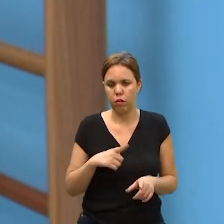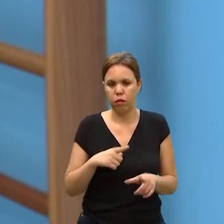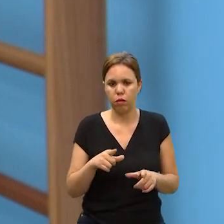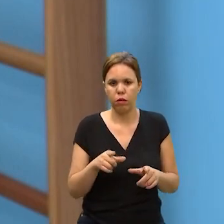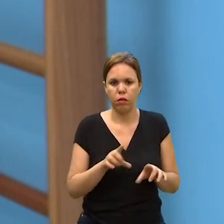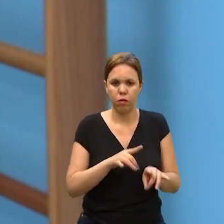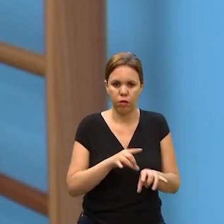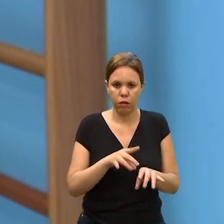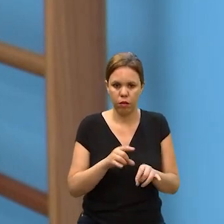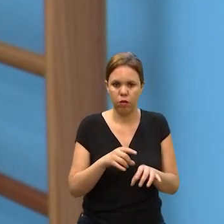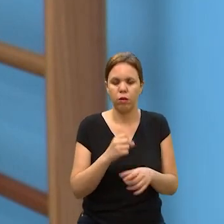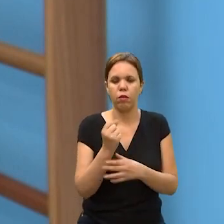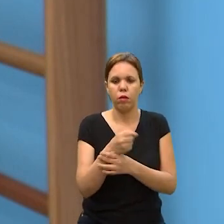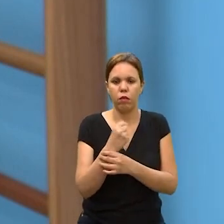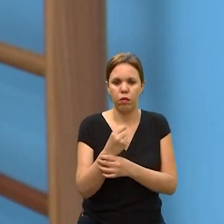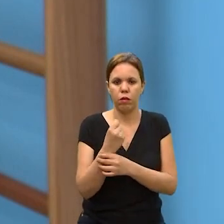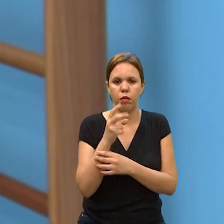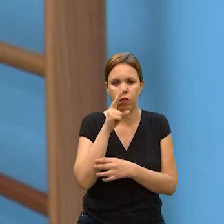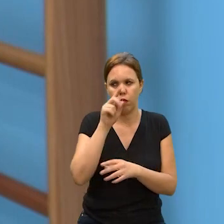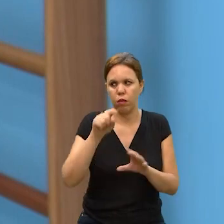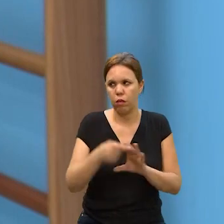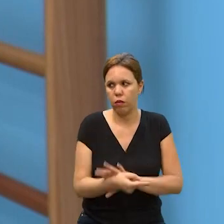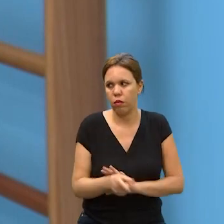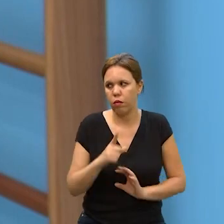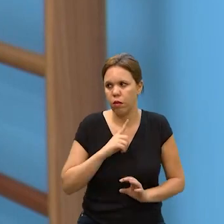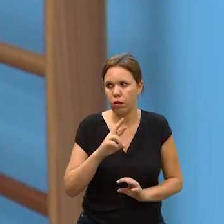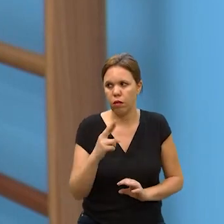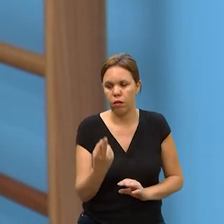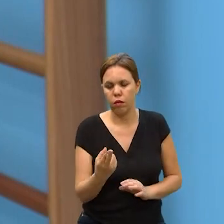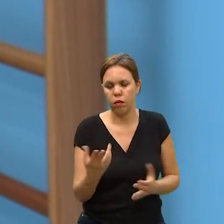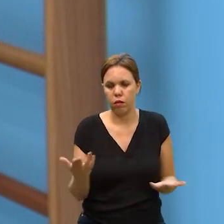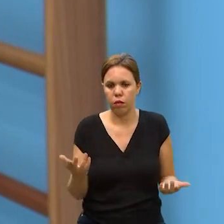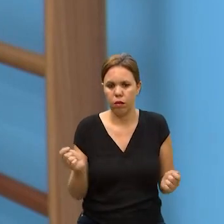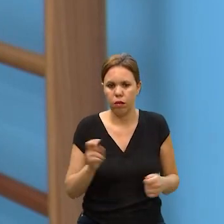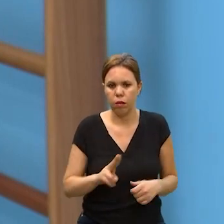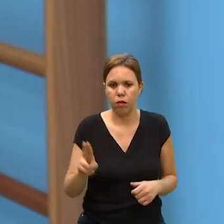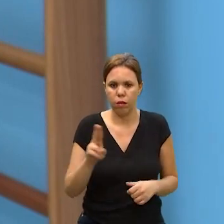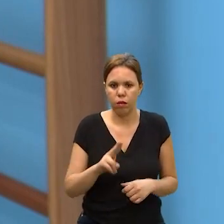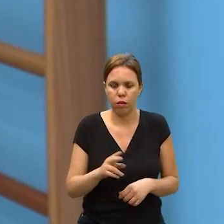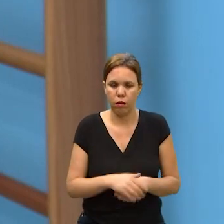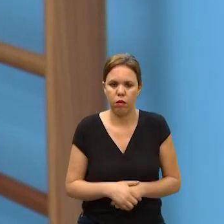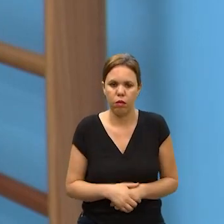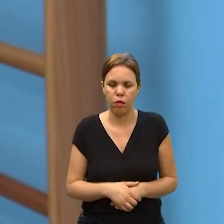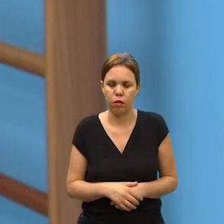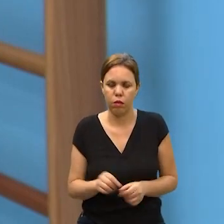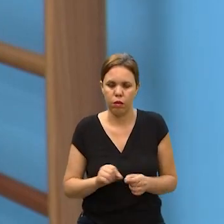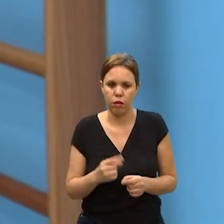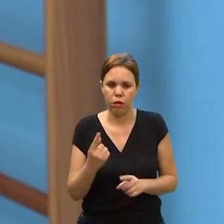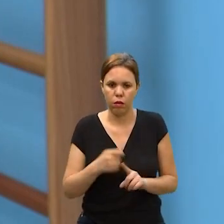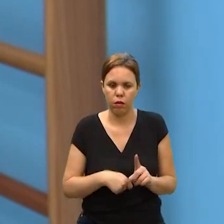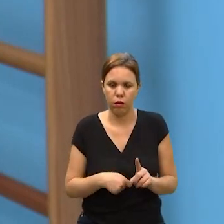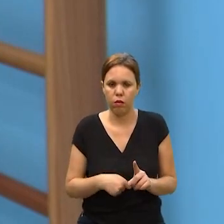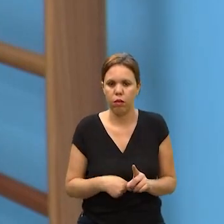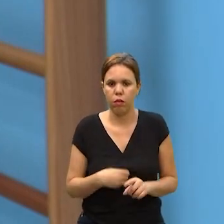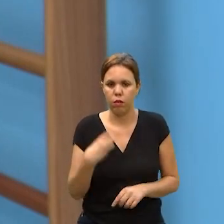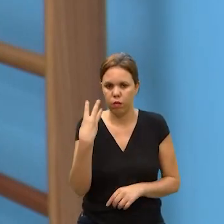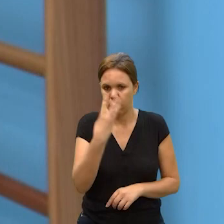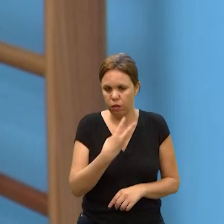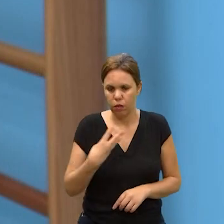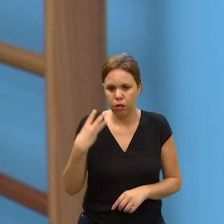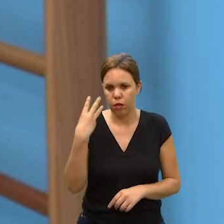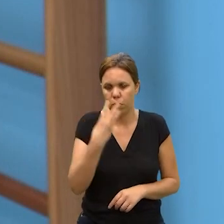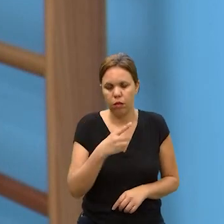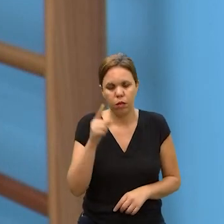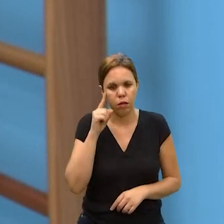que é uma técnica de fisioterapia intensiva, que tem dado muito resultado. Ela pode ser usada não só no intensivo, que a gente faz